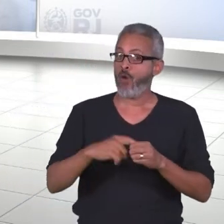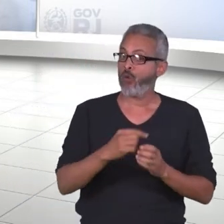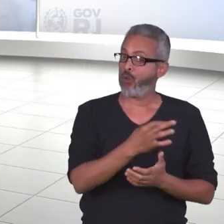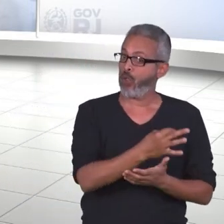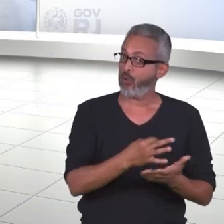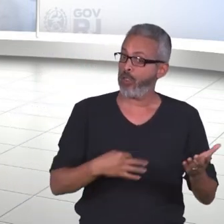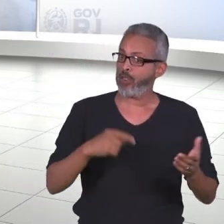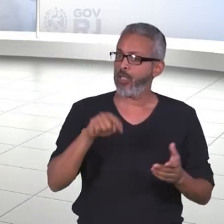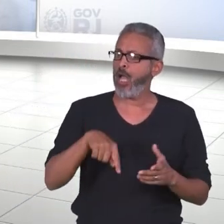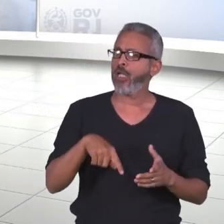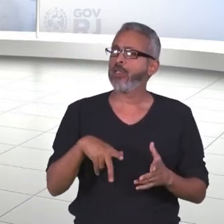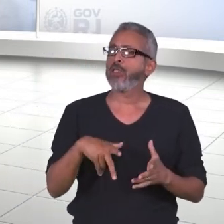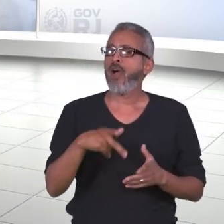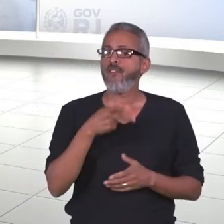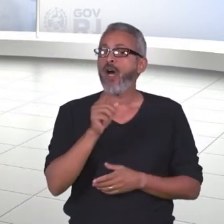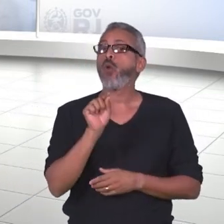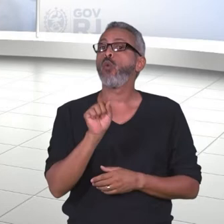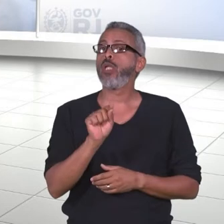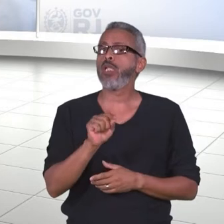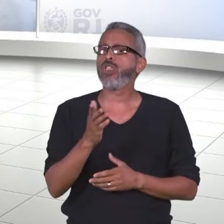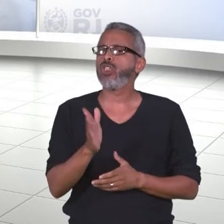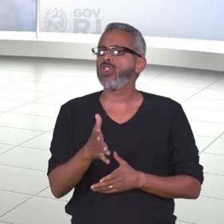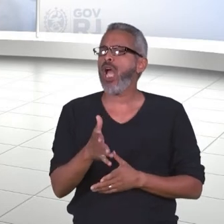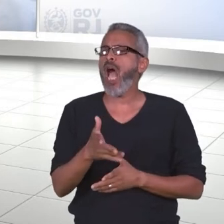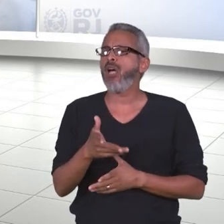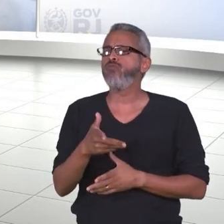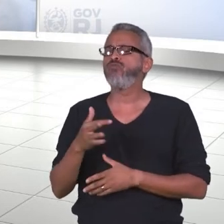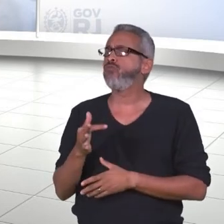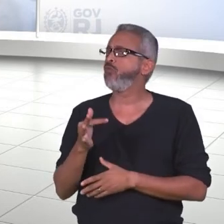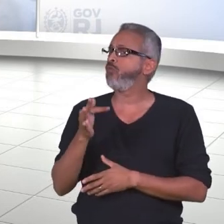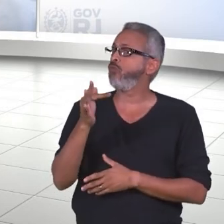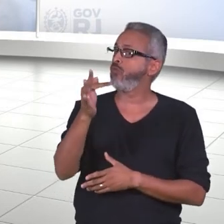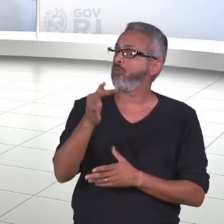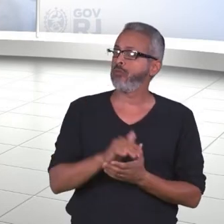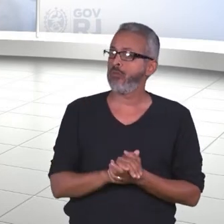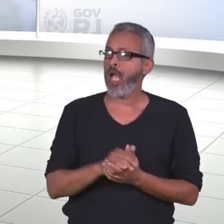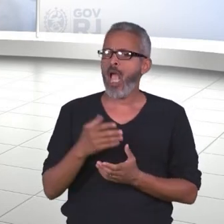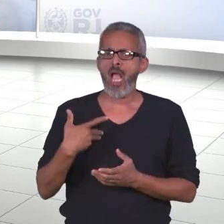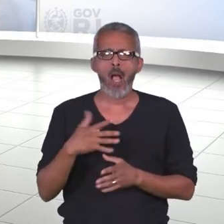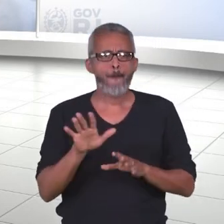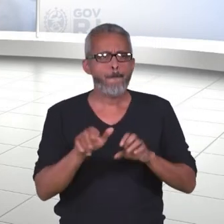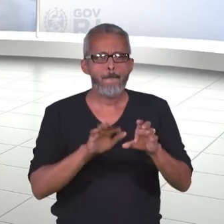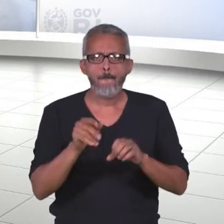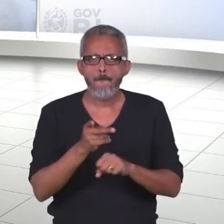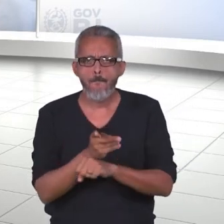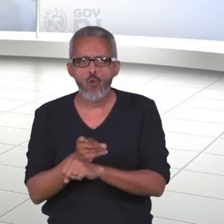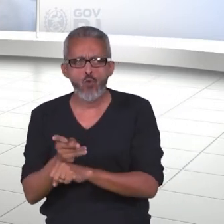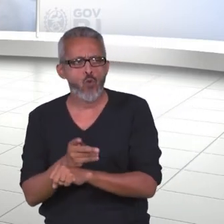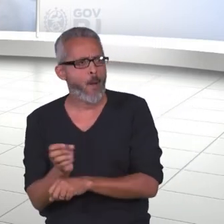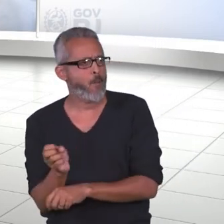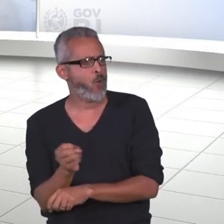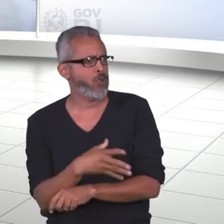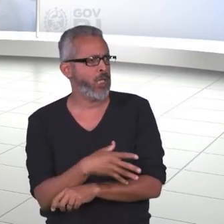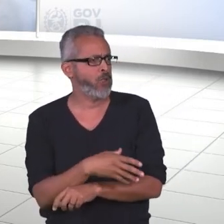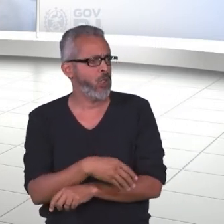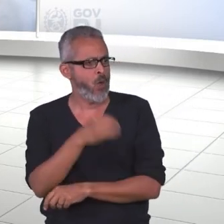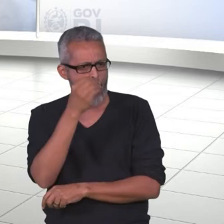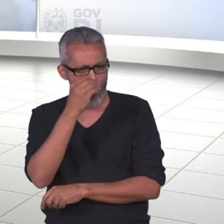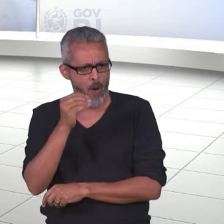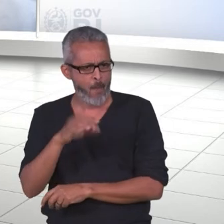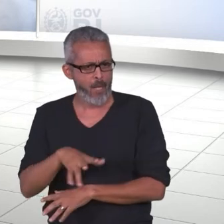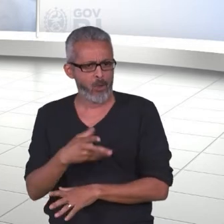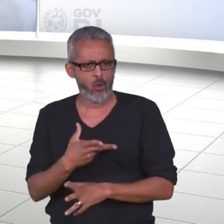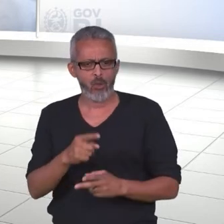se pede é a postura do público leitor, ou seja, o que serviu de base para a construção da